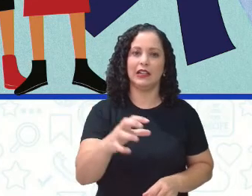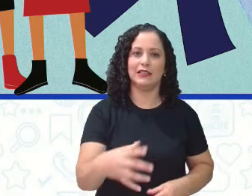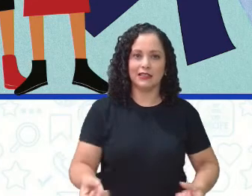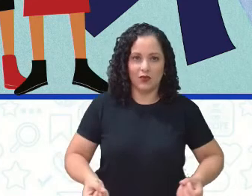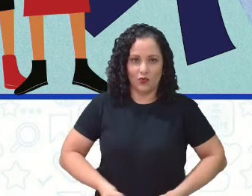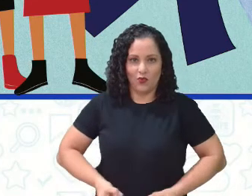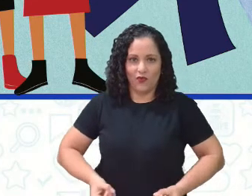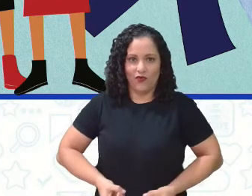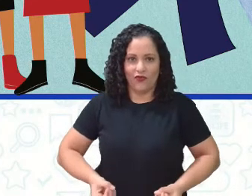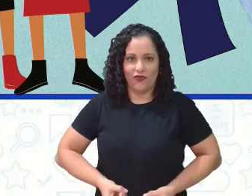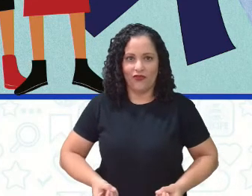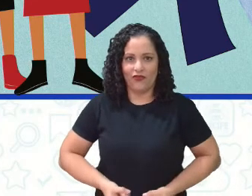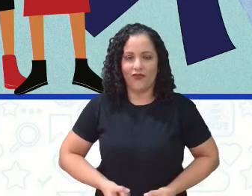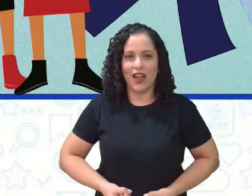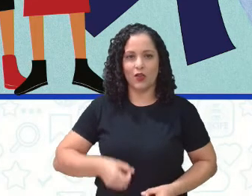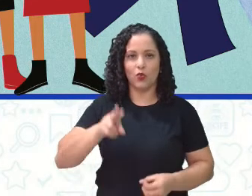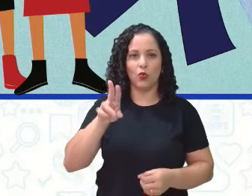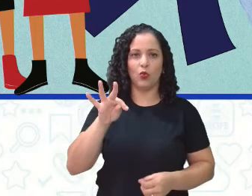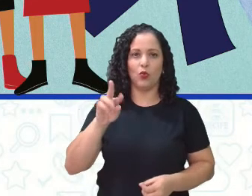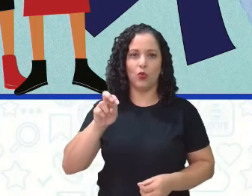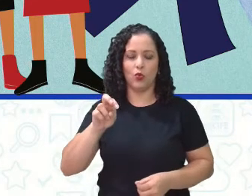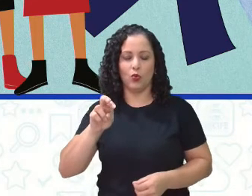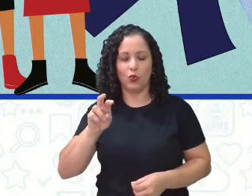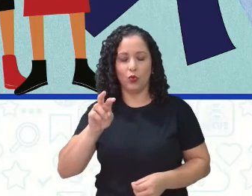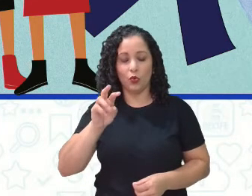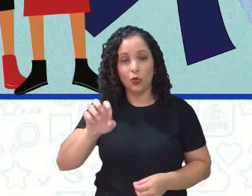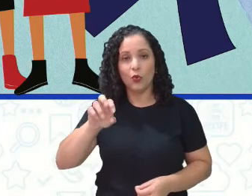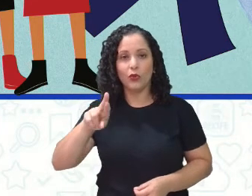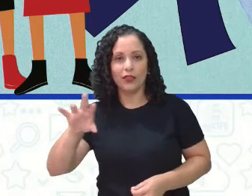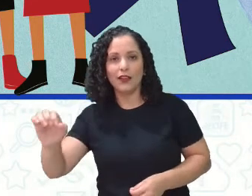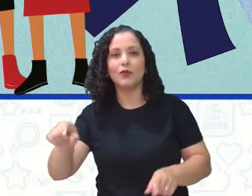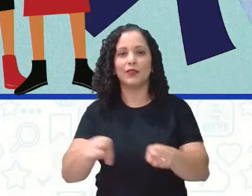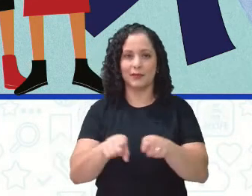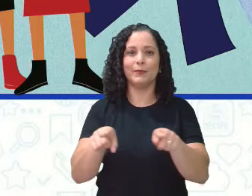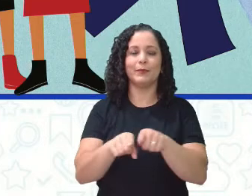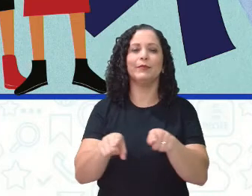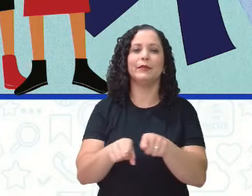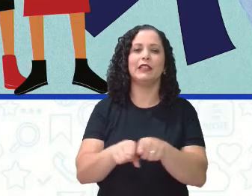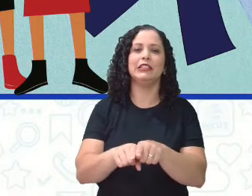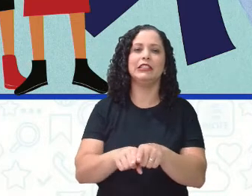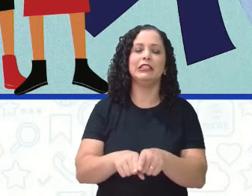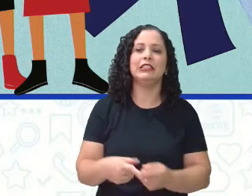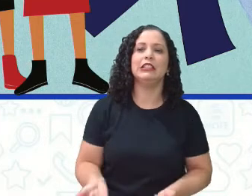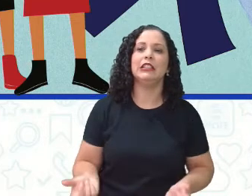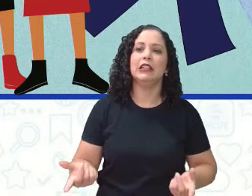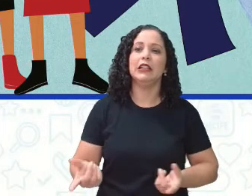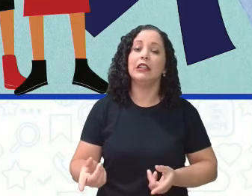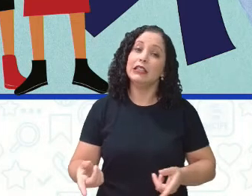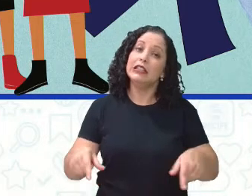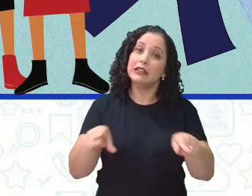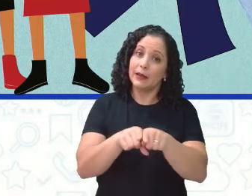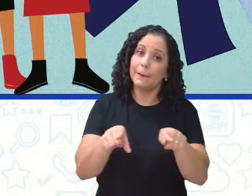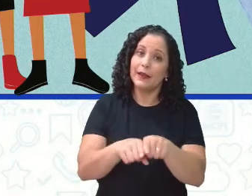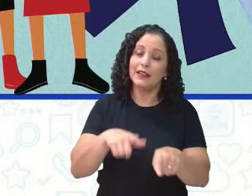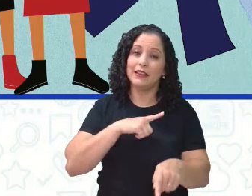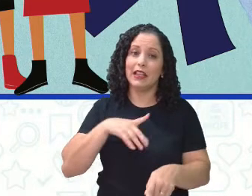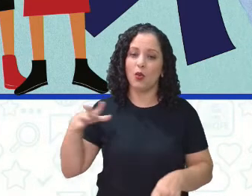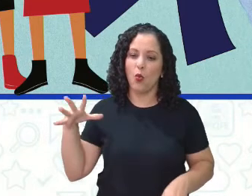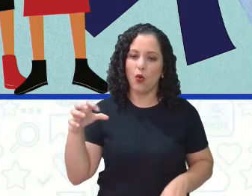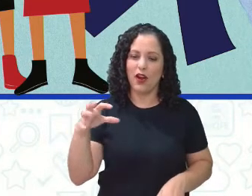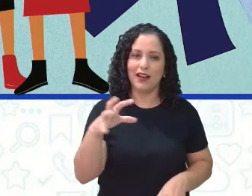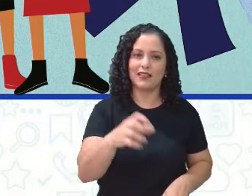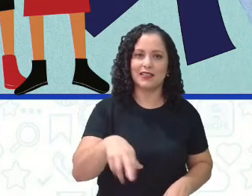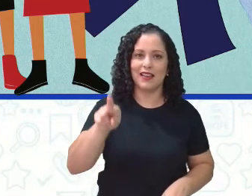aí atingir as mulheres, a questão aí da presença de útero, né? Já o câncer de colo retal, a questão aí do